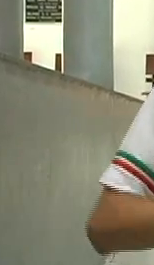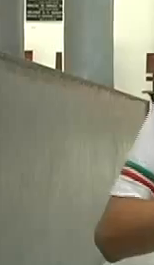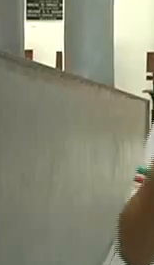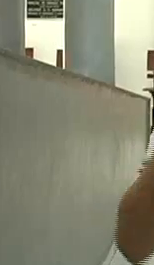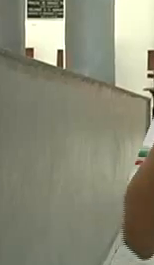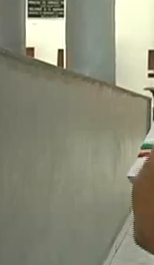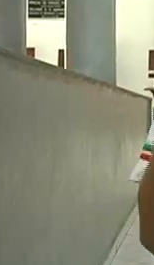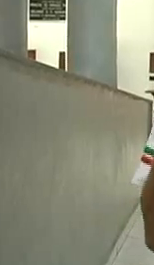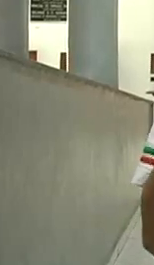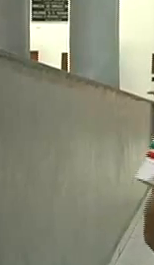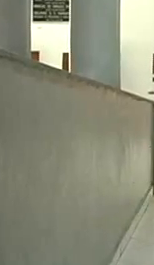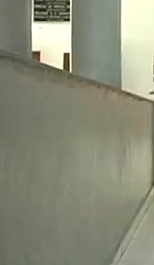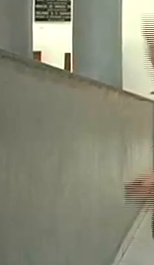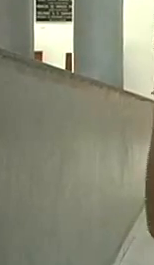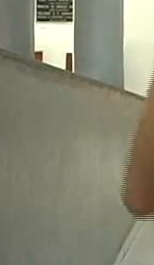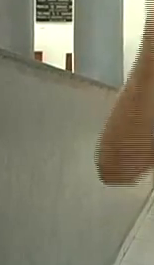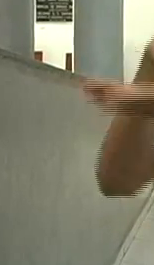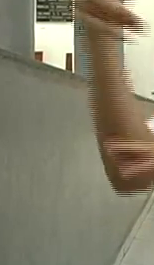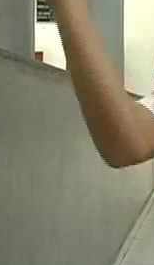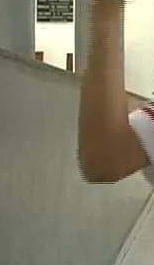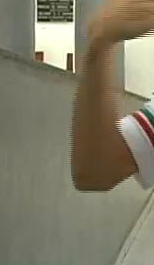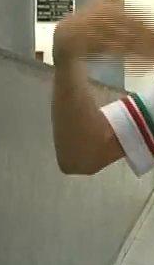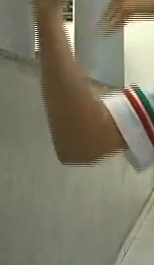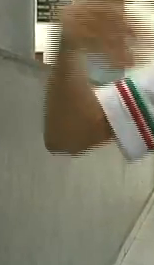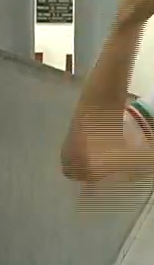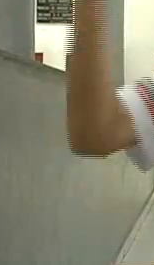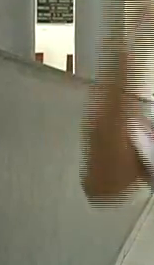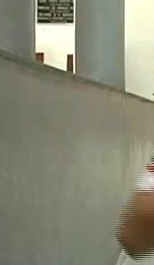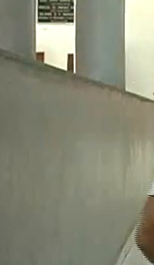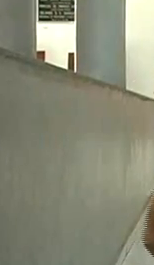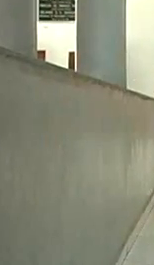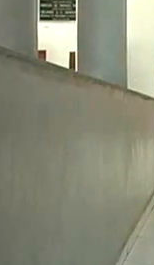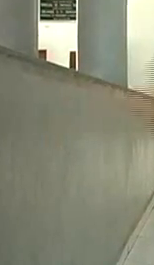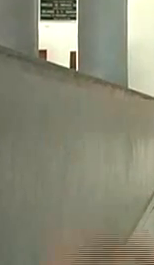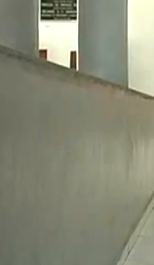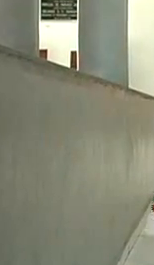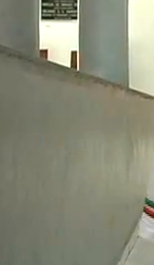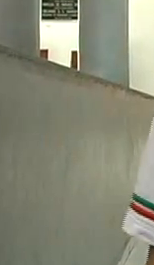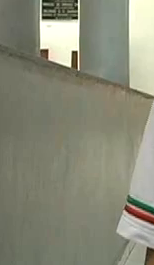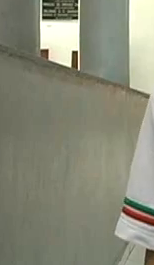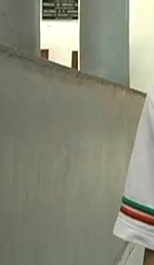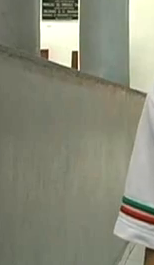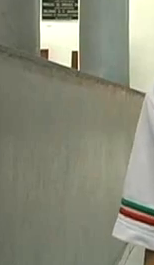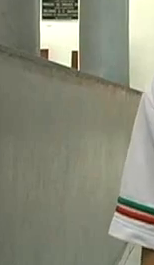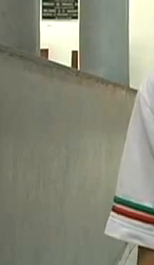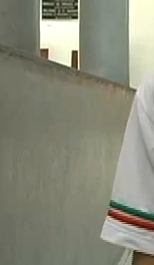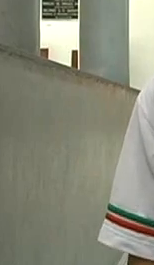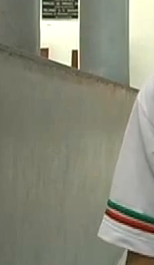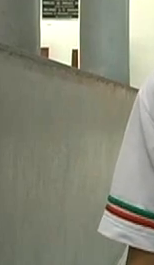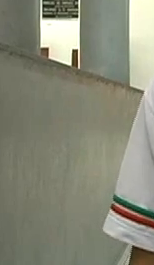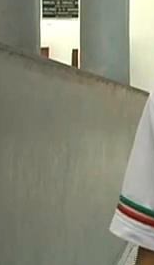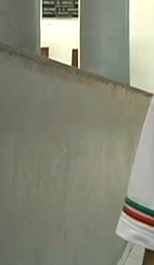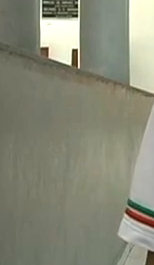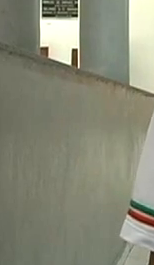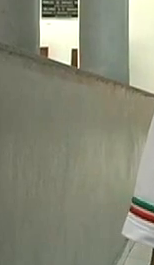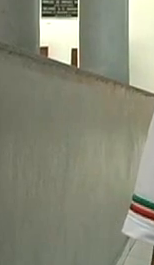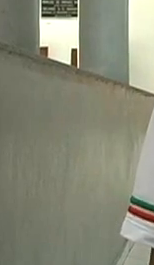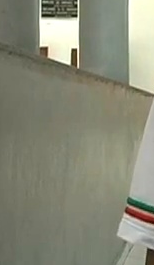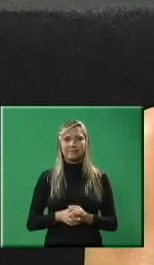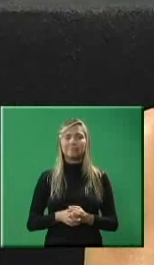Não, eu acho assim, às vezes eu me sinto um pouco preso, mas eu tenho sorte vamos ver se daqui for passar até o 3º ano, né? Mas eu acredito que foi um ganho,